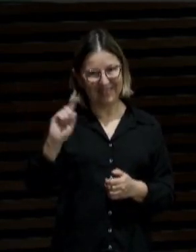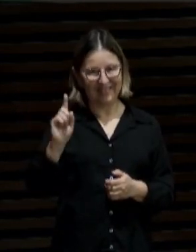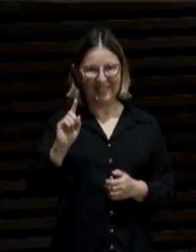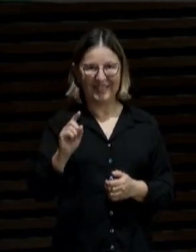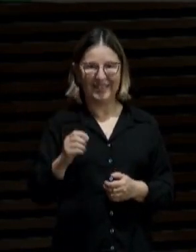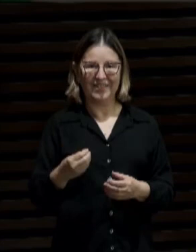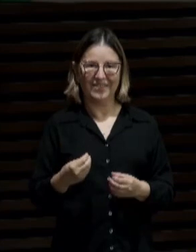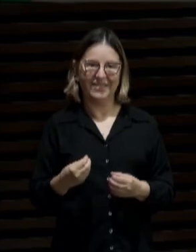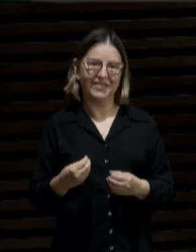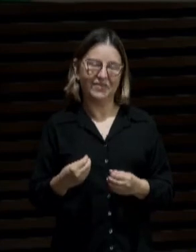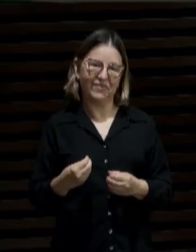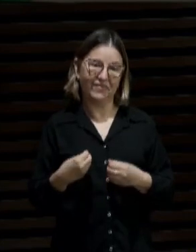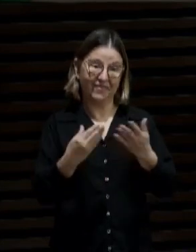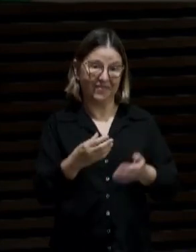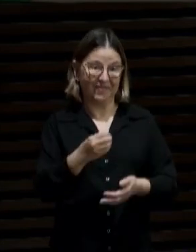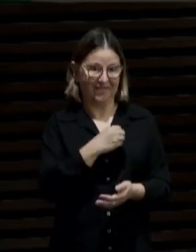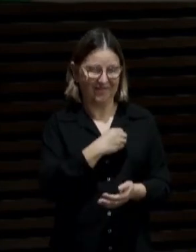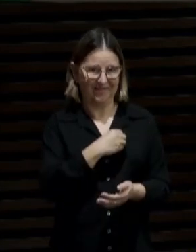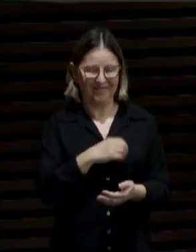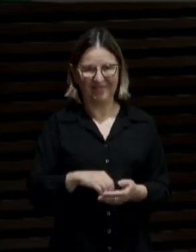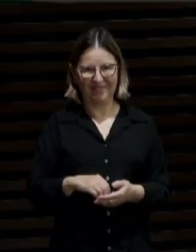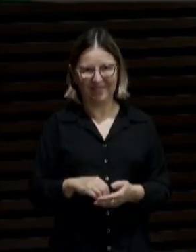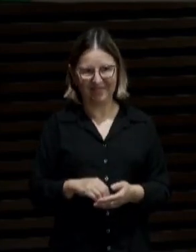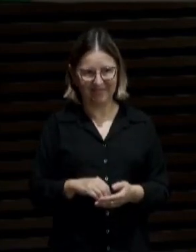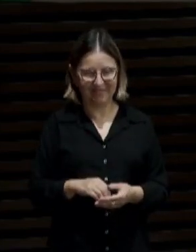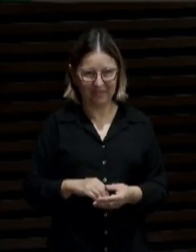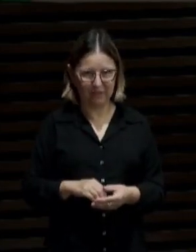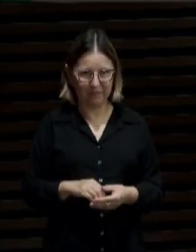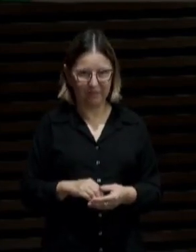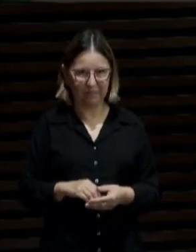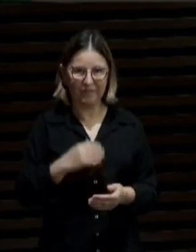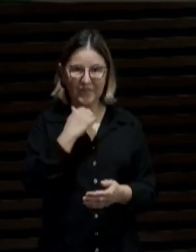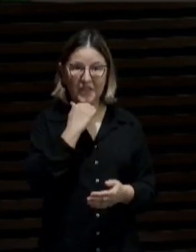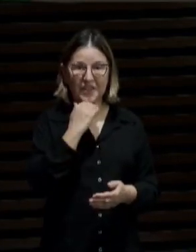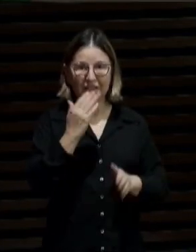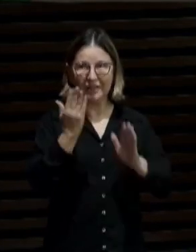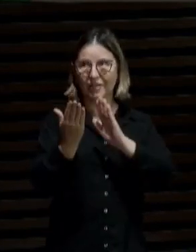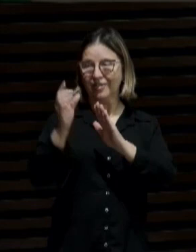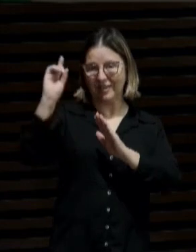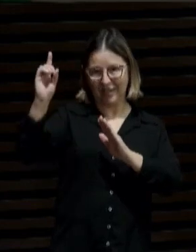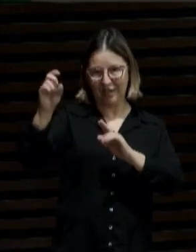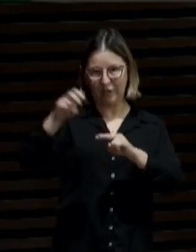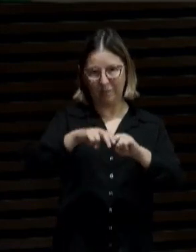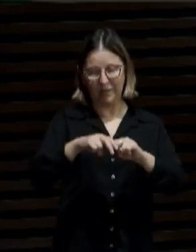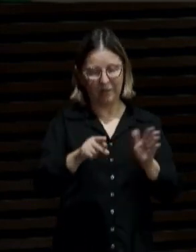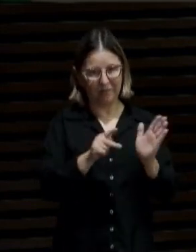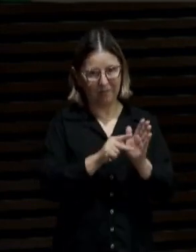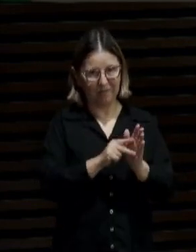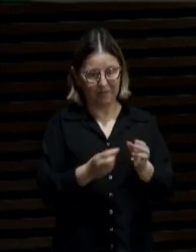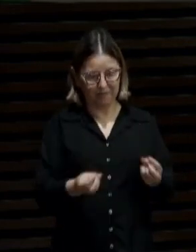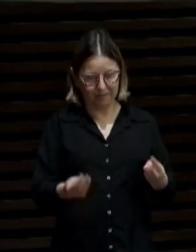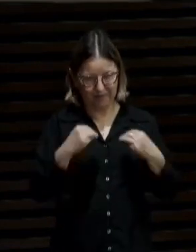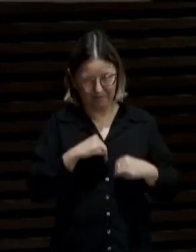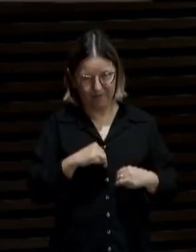segundo o coração de Deus, ele não chega diante de Deus com os seus próprios méritos, ele conhece os seus pecados. Ele fala, não, diante